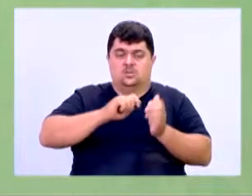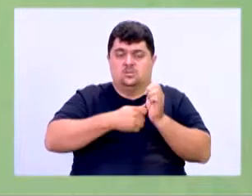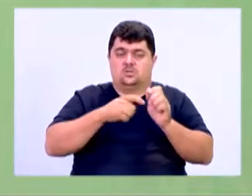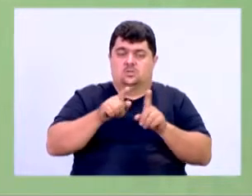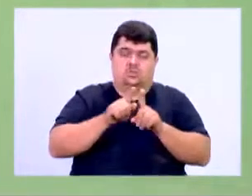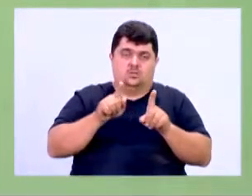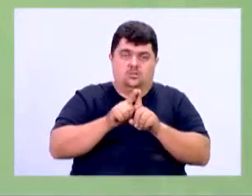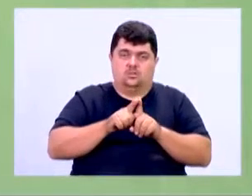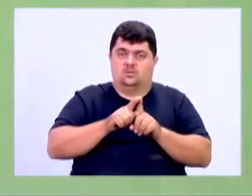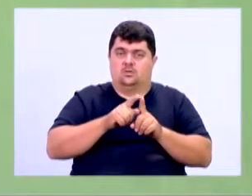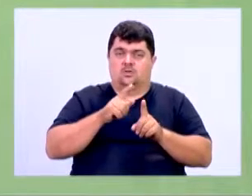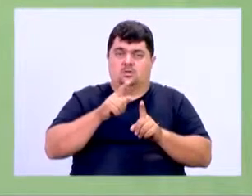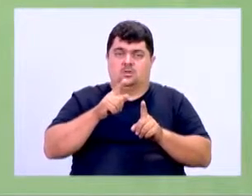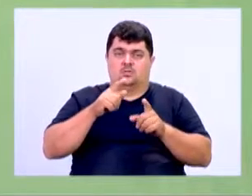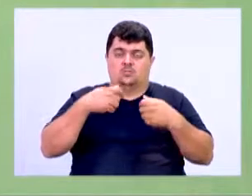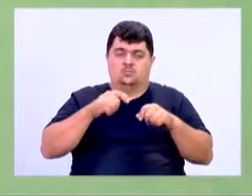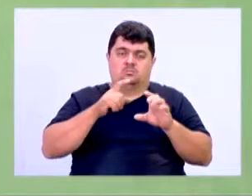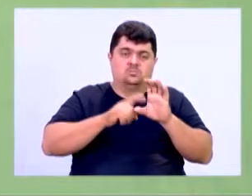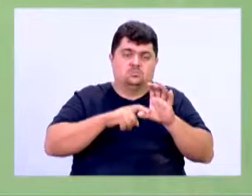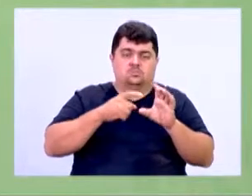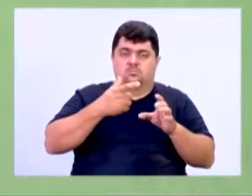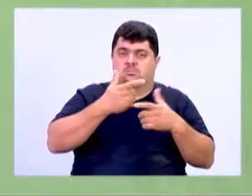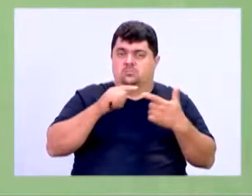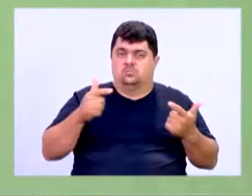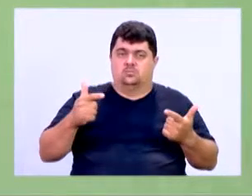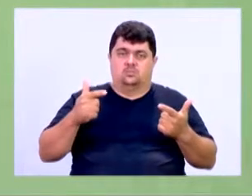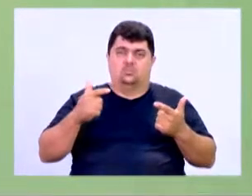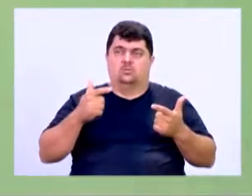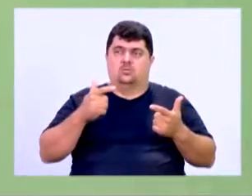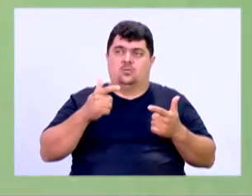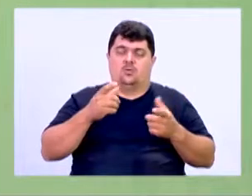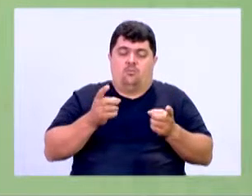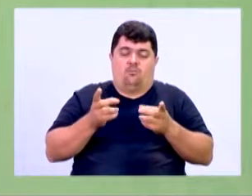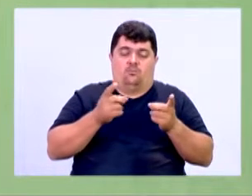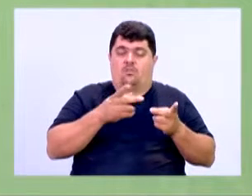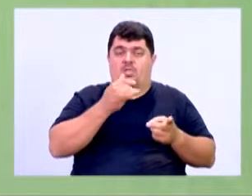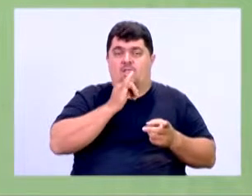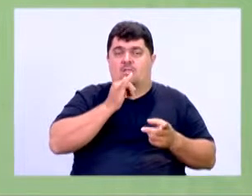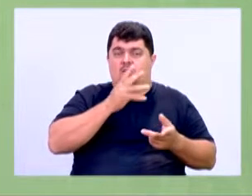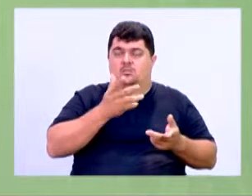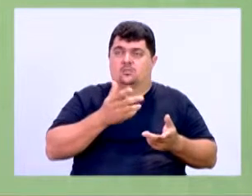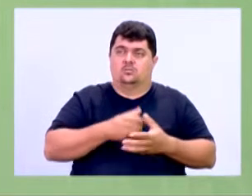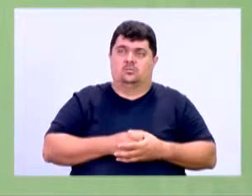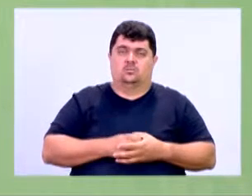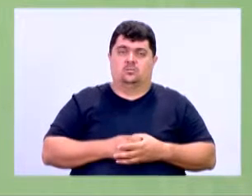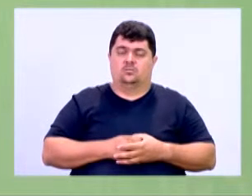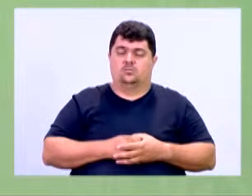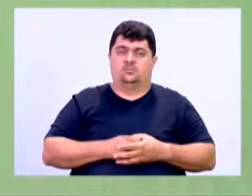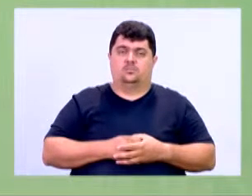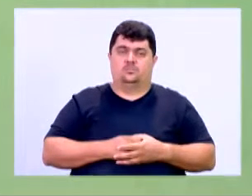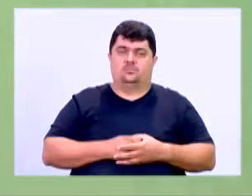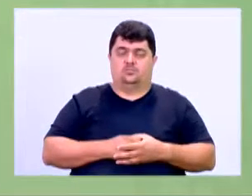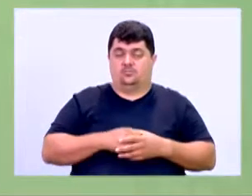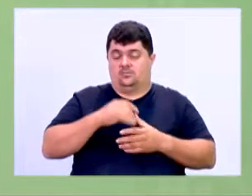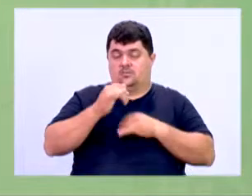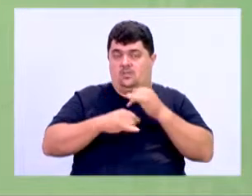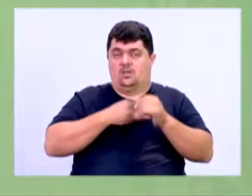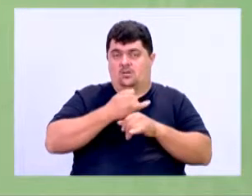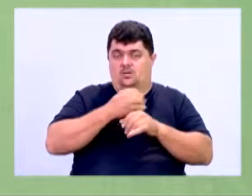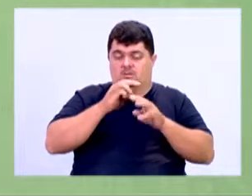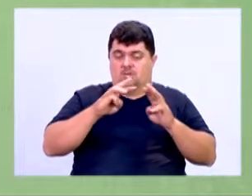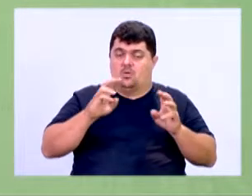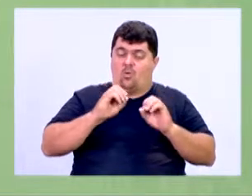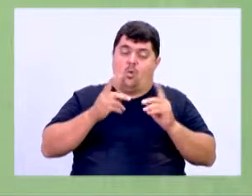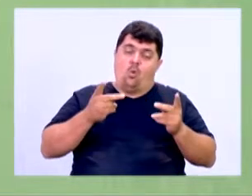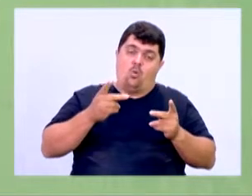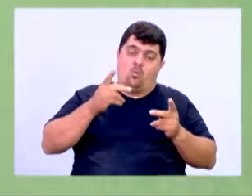como sites que são totalmente dependentes, como um site de uma loja virtual. Então, a gente pode ter um site simples ou um site mais